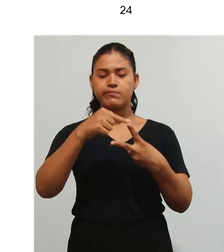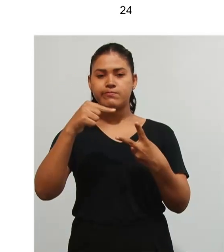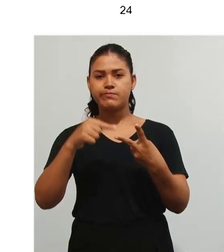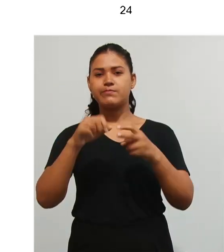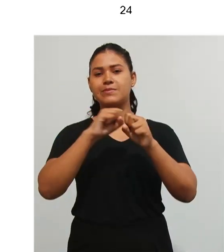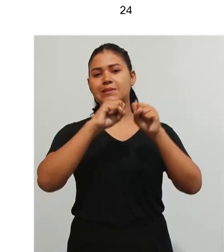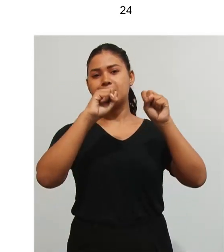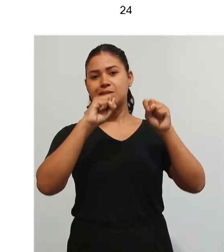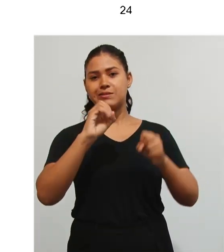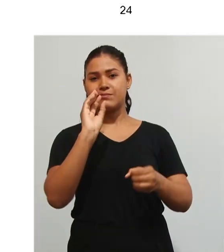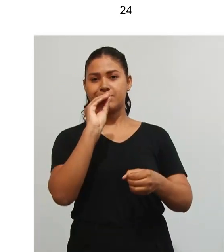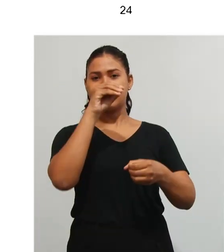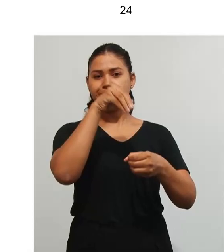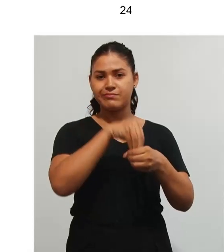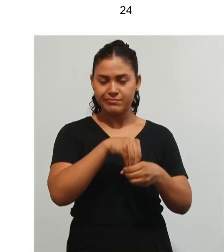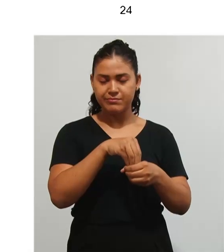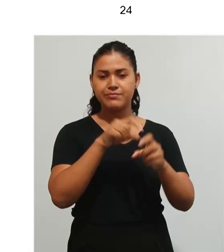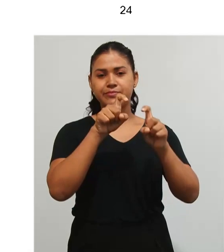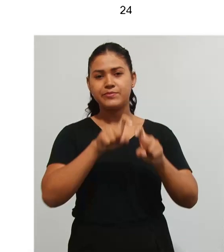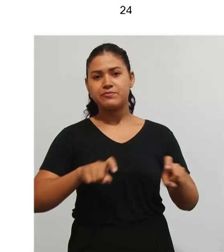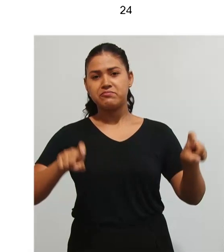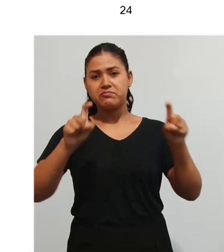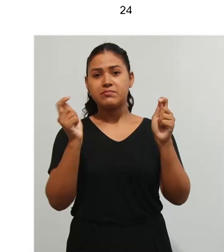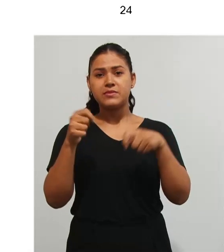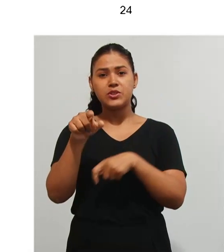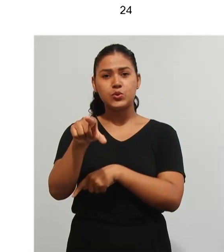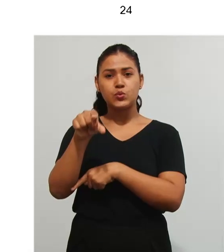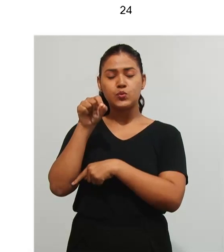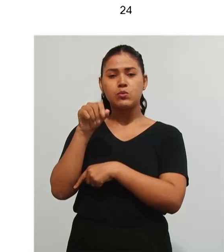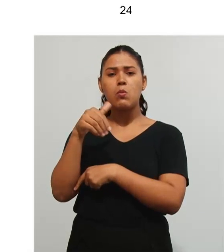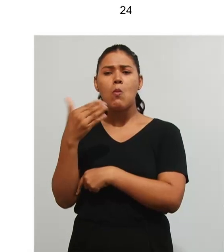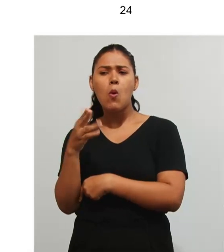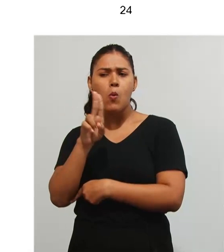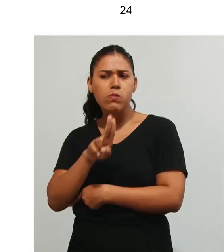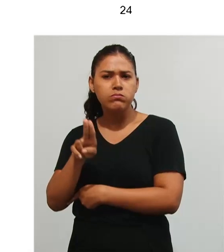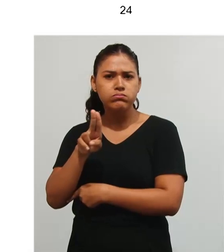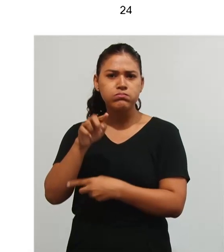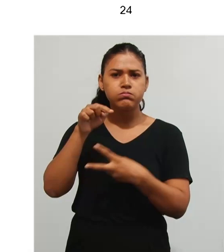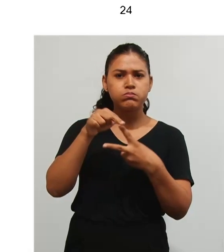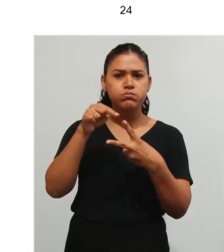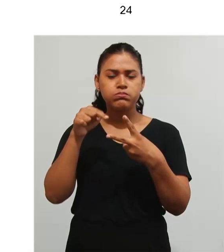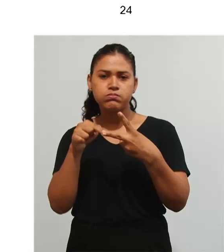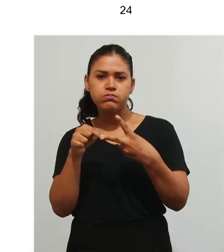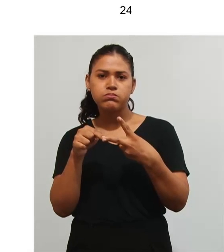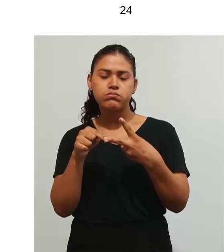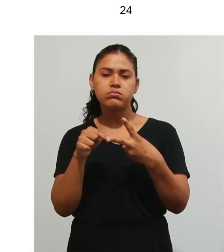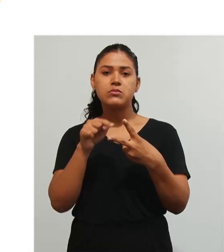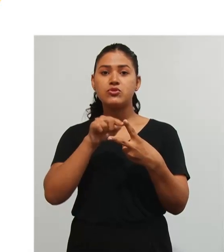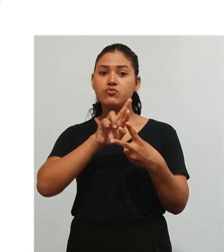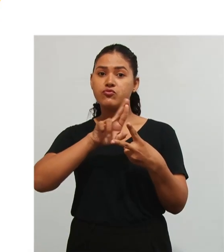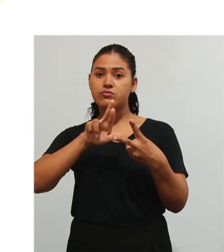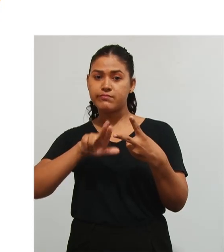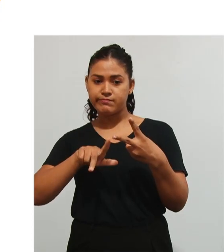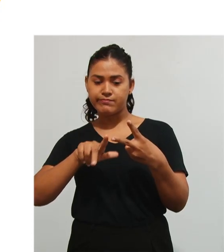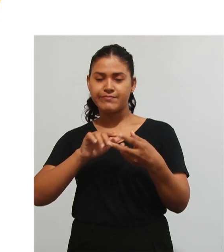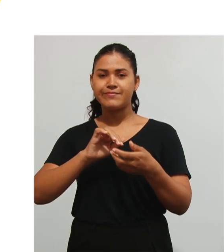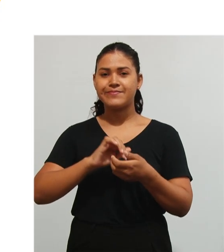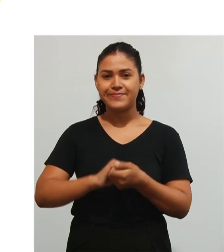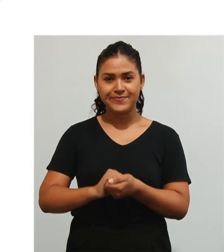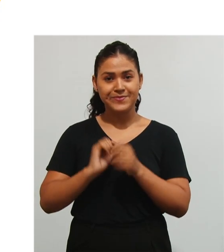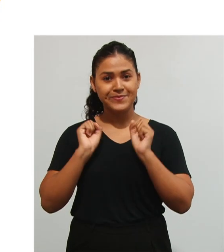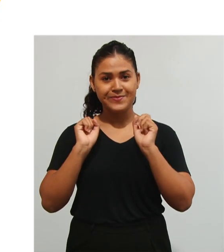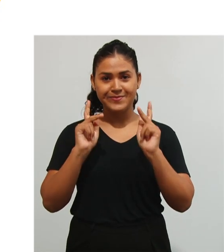o computador, você vai escolher qual sistema operacional que você vai utilizar naquele momento,